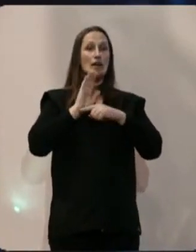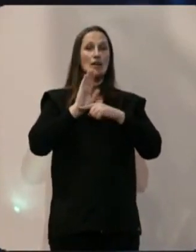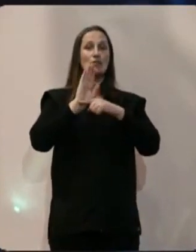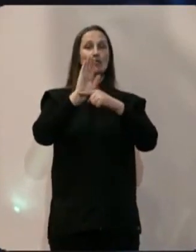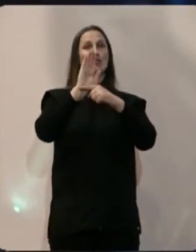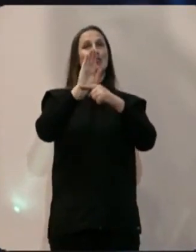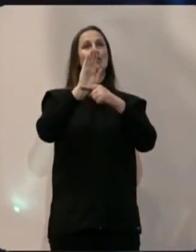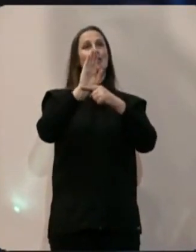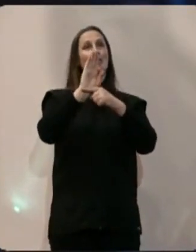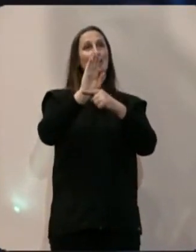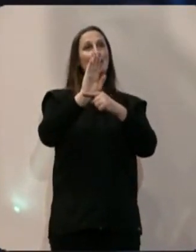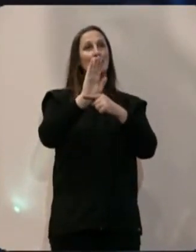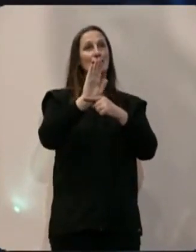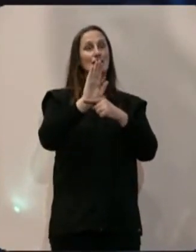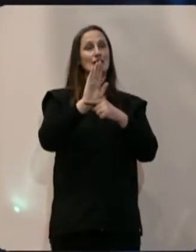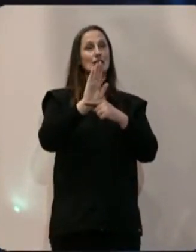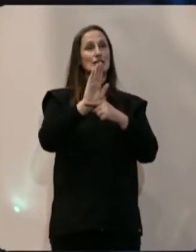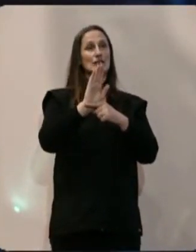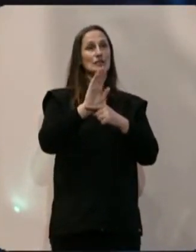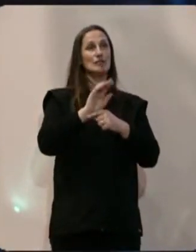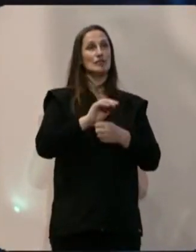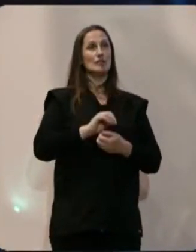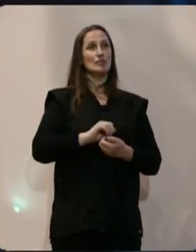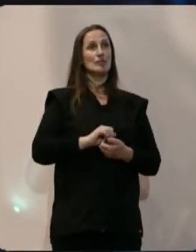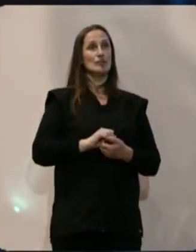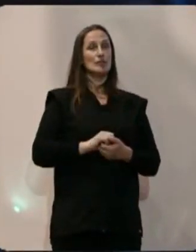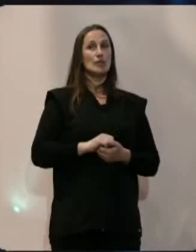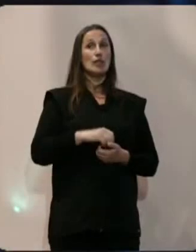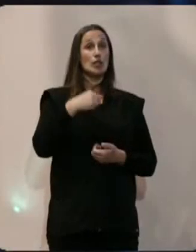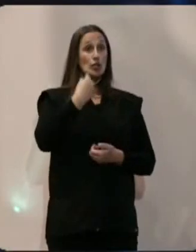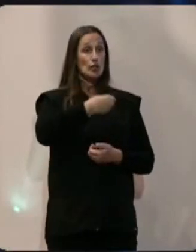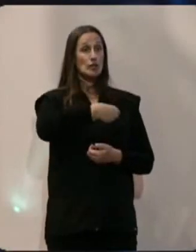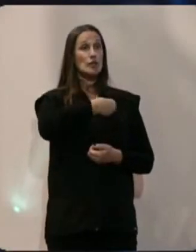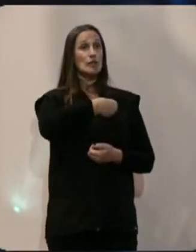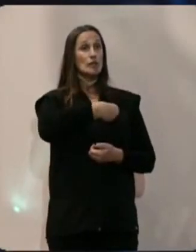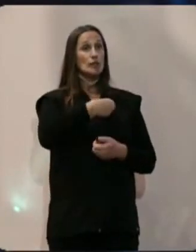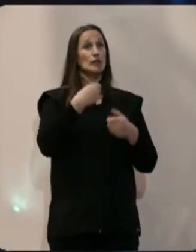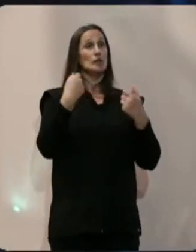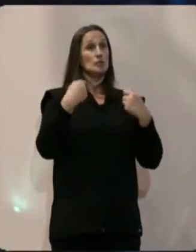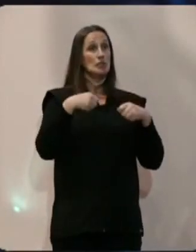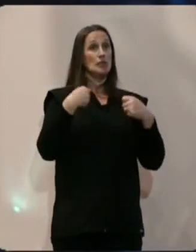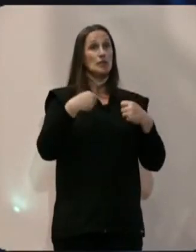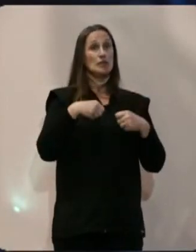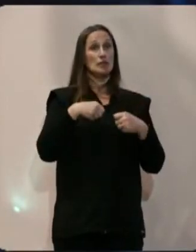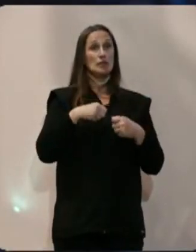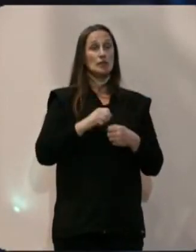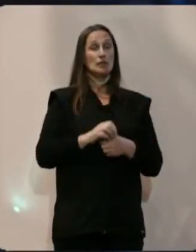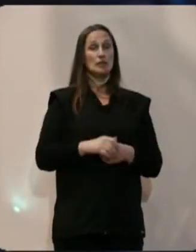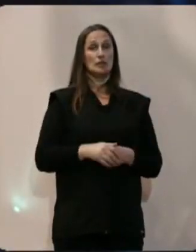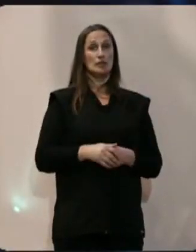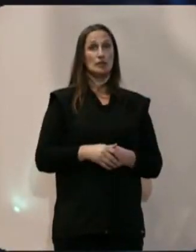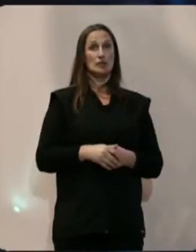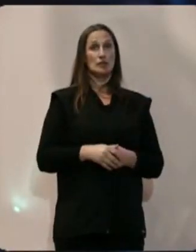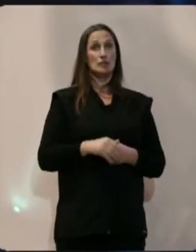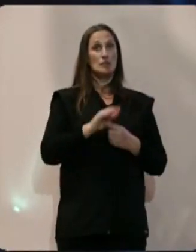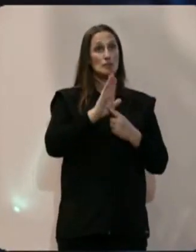fazemos diferença com os nossos gestos, nas nossas ações de amor, como a gente falou hoje pela manhã.